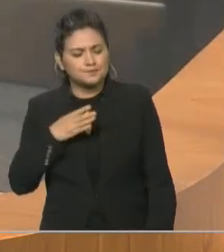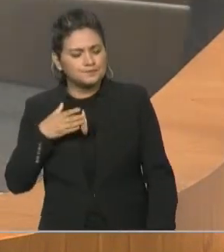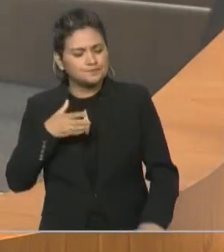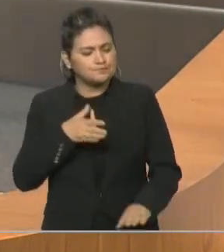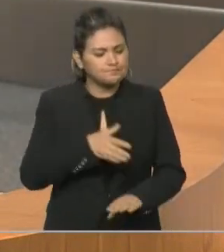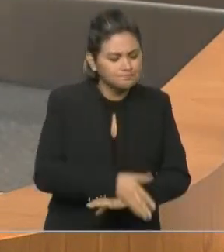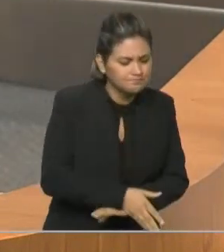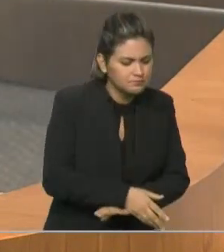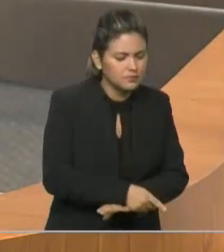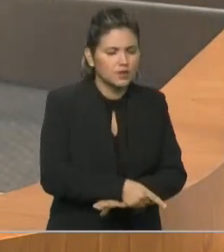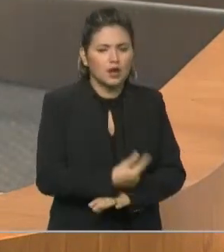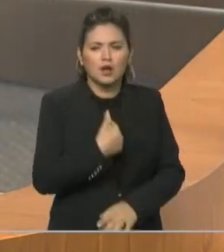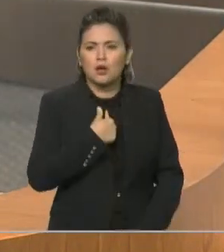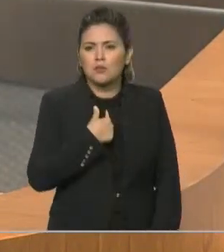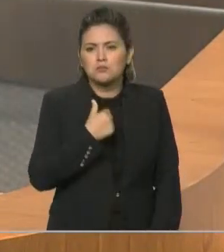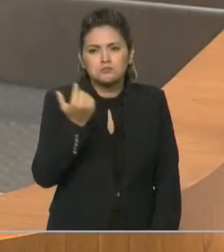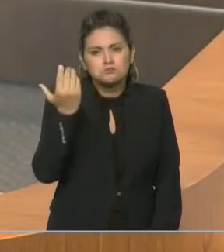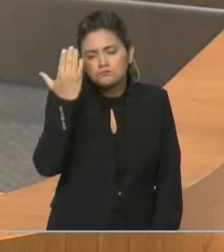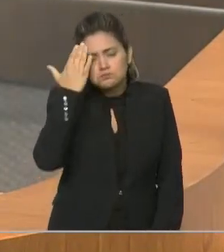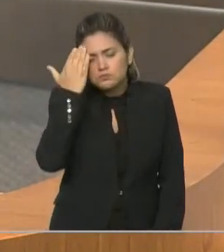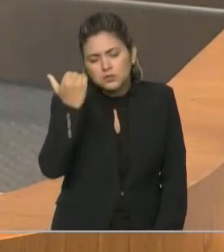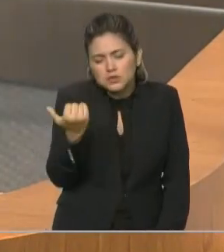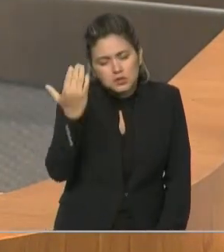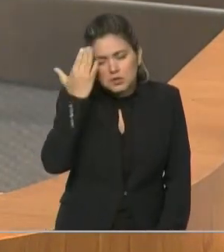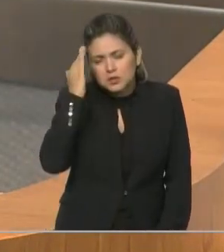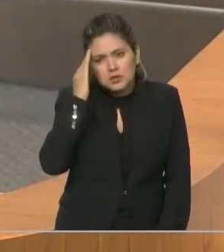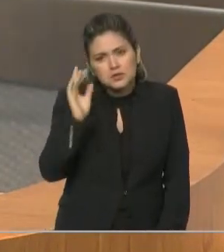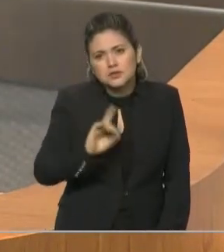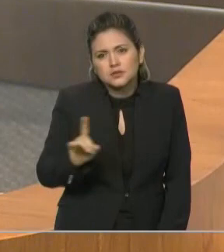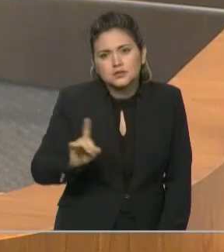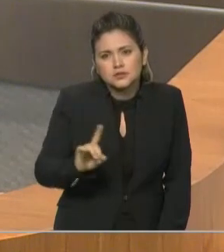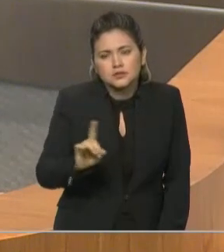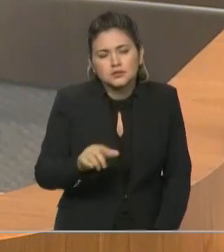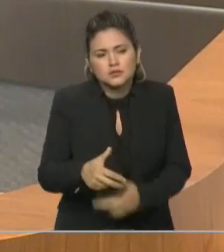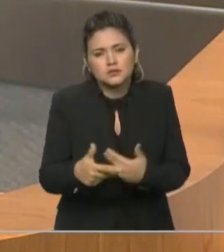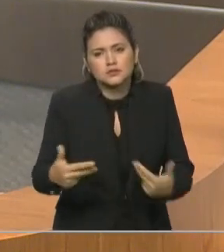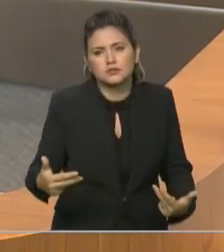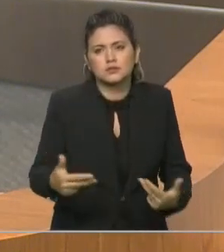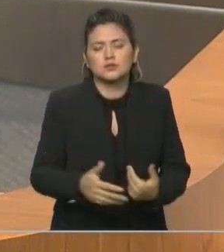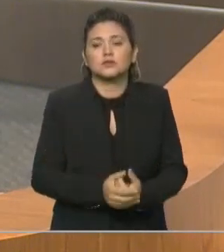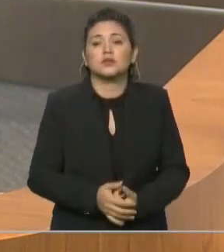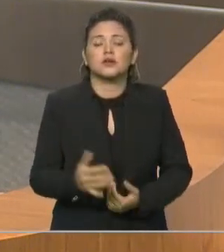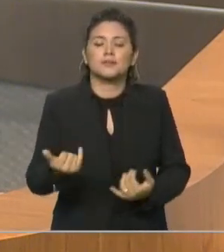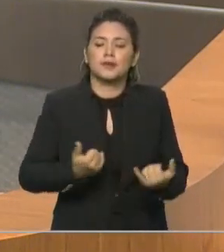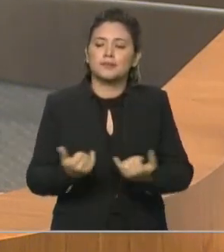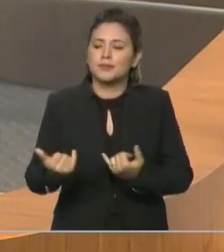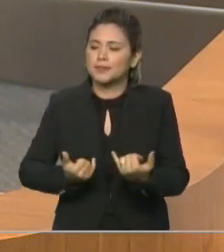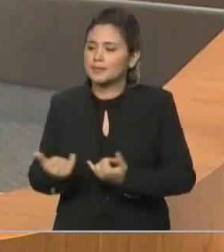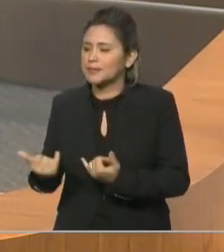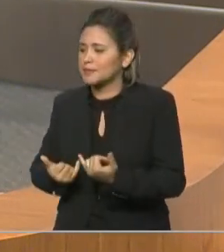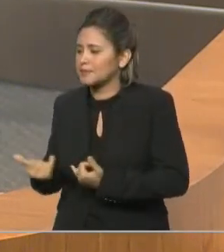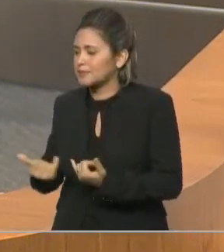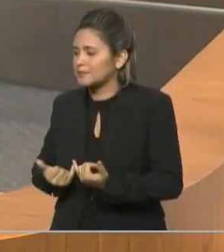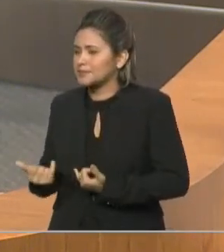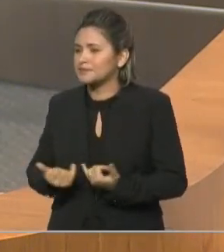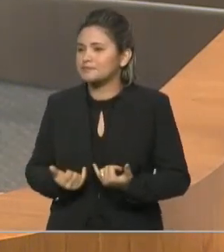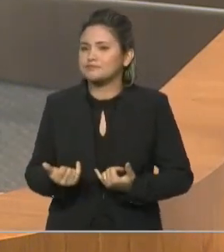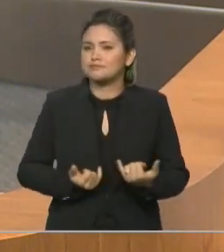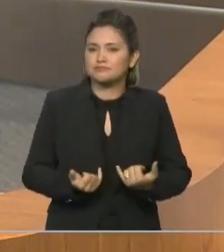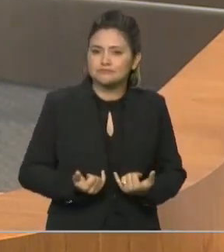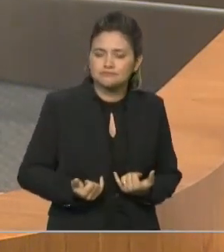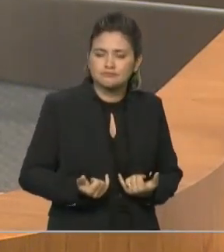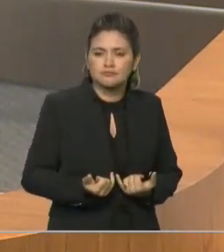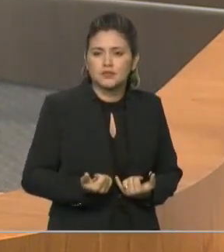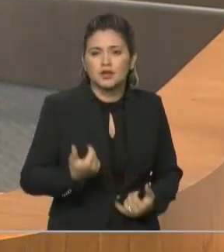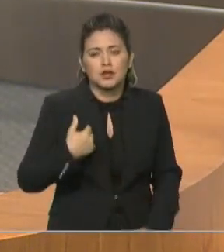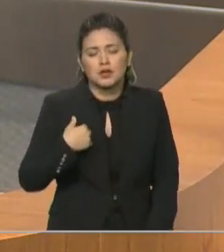conseguem captar ou enxergar esses detalhes. E aí eu vou ser extremamente iludido com aquele pronunciamento bonito, com um dado técnico bonito, que eu não